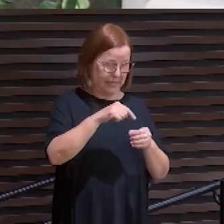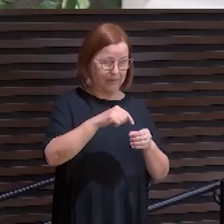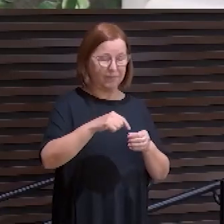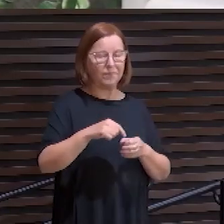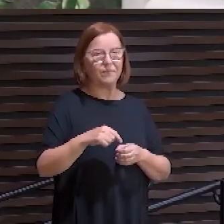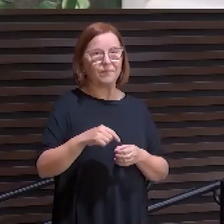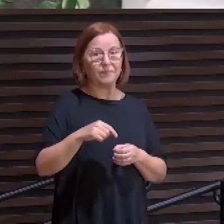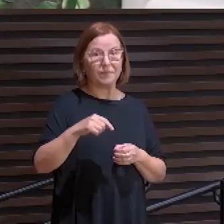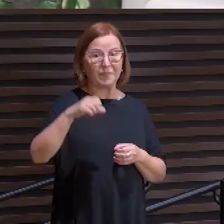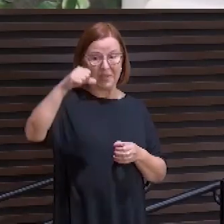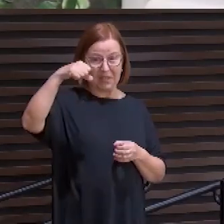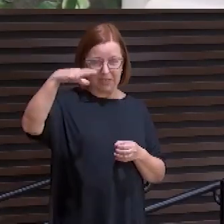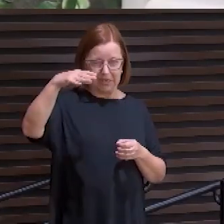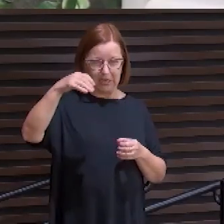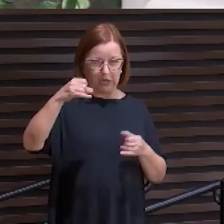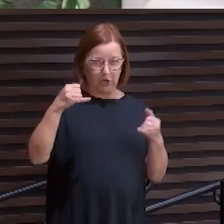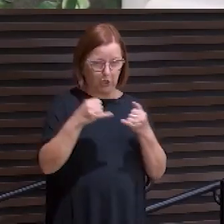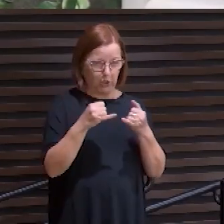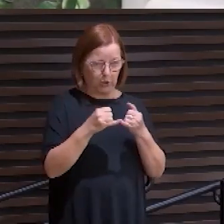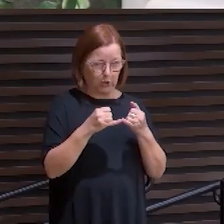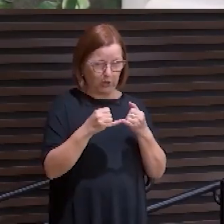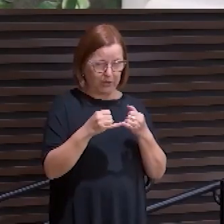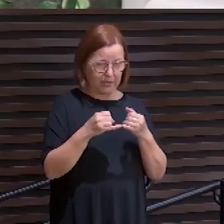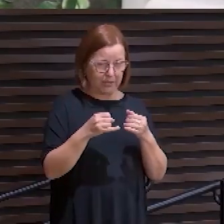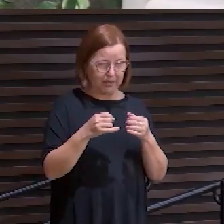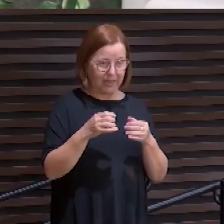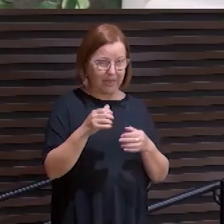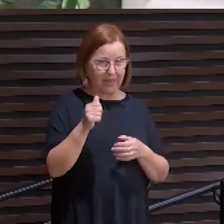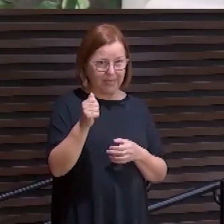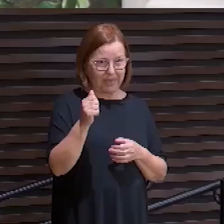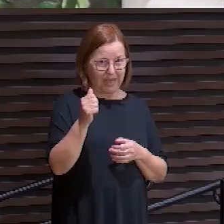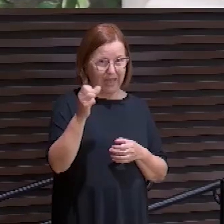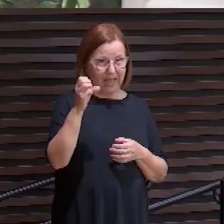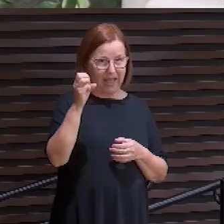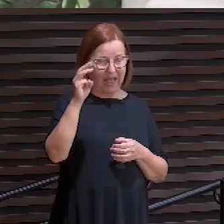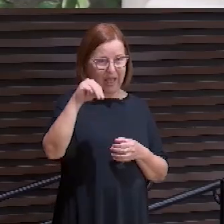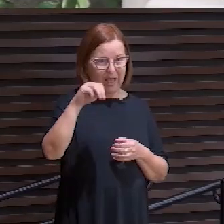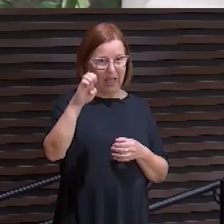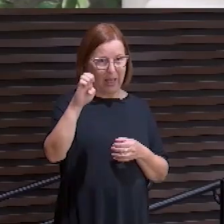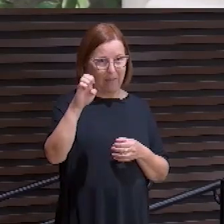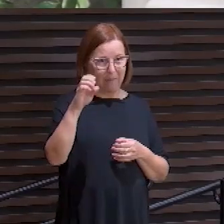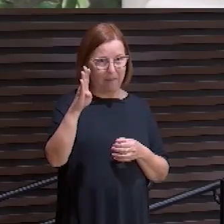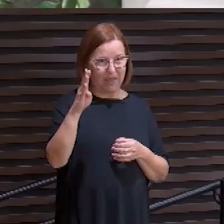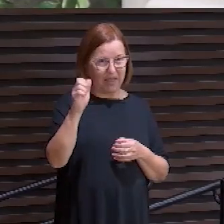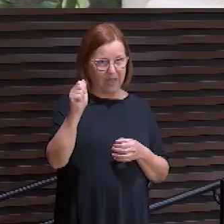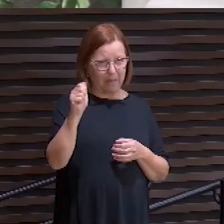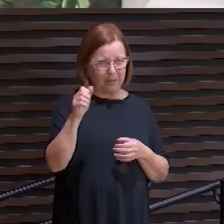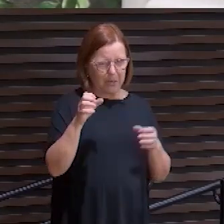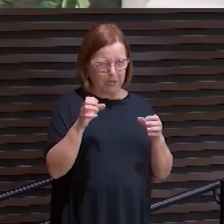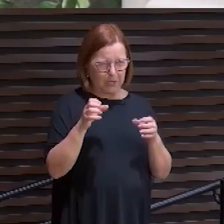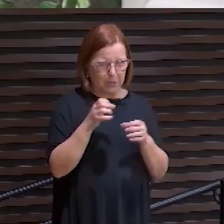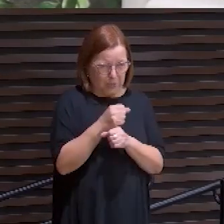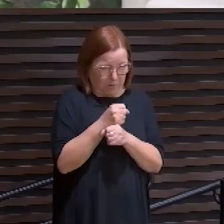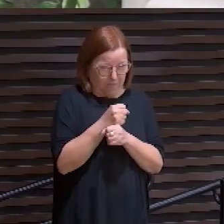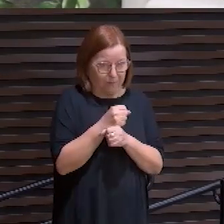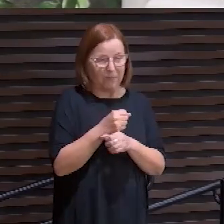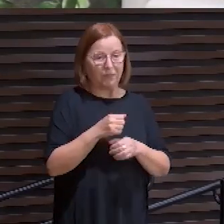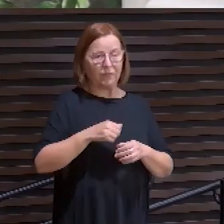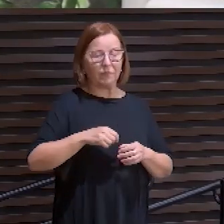Acendia a luz, dava o choque, ela se enroscava. Acendia a luz, dava o choque, ela se enroscava. Quando elas